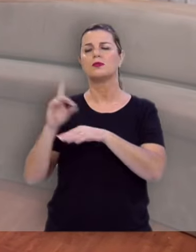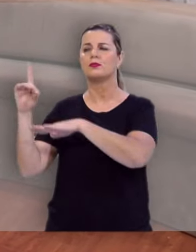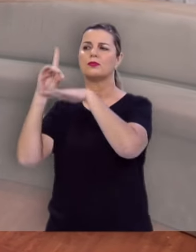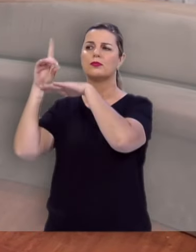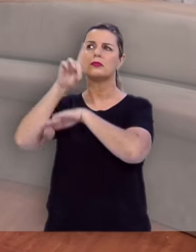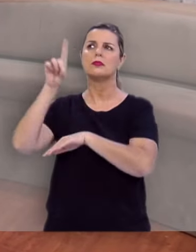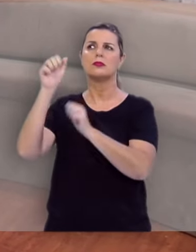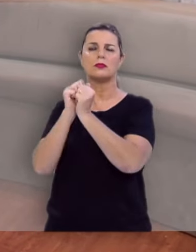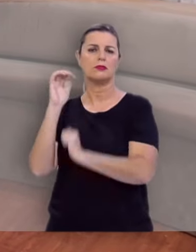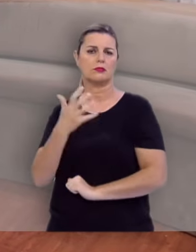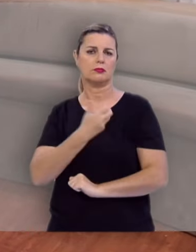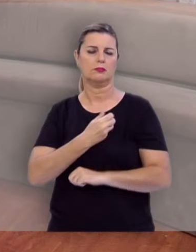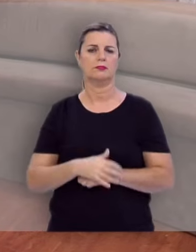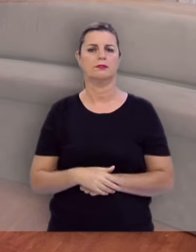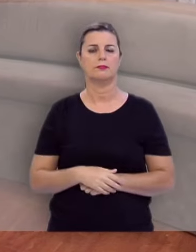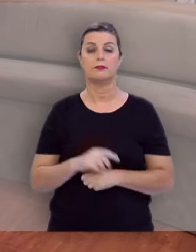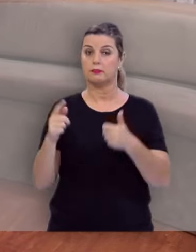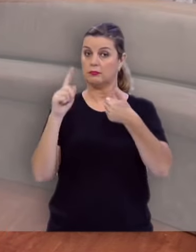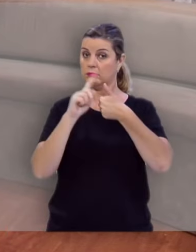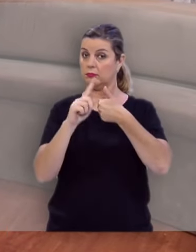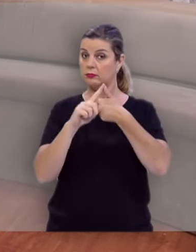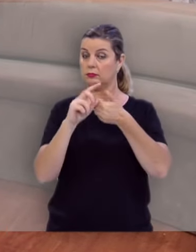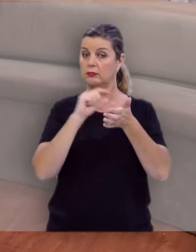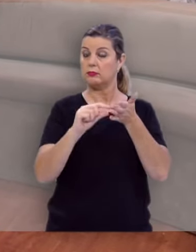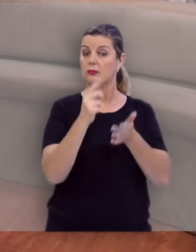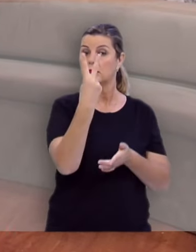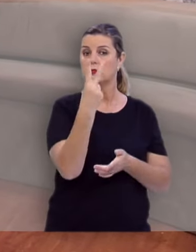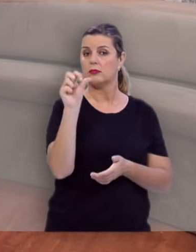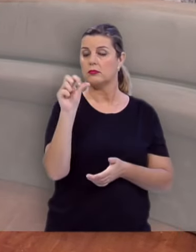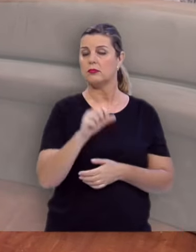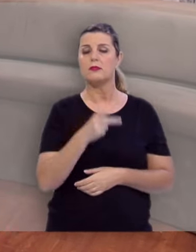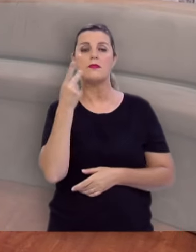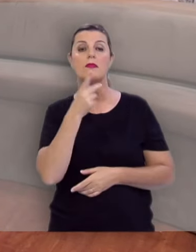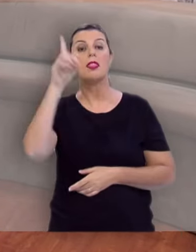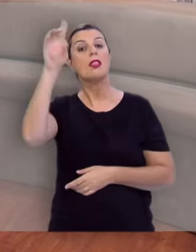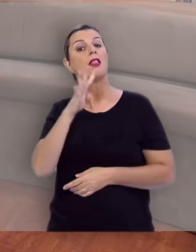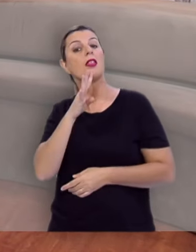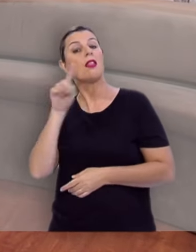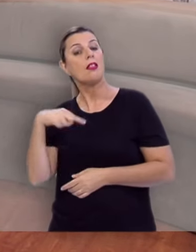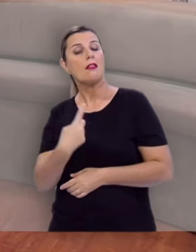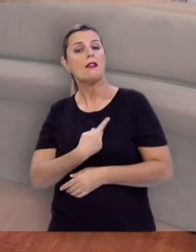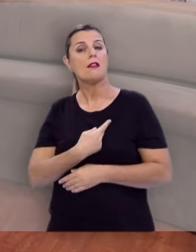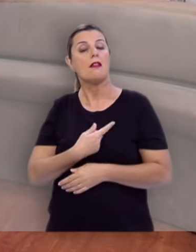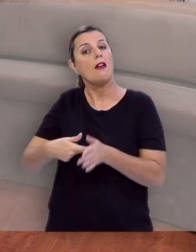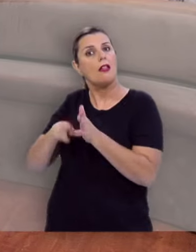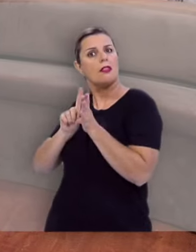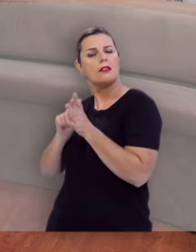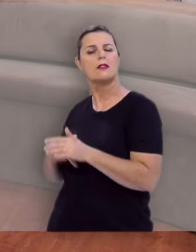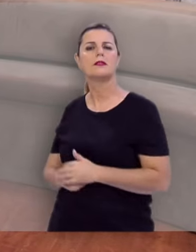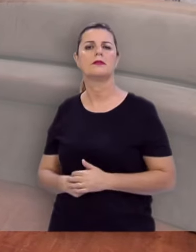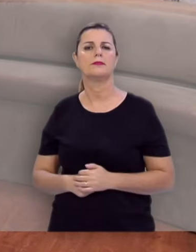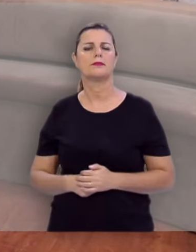da soberania de Deus na salvação. A primeira delas está no verso 29, diz que Deus nos conheceu de